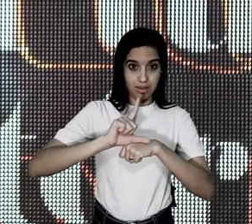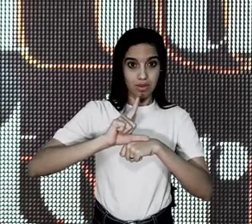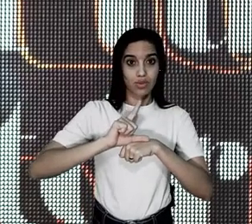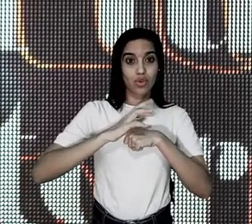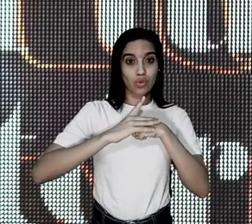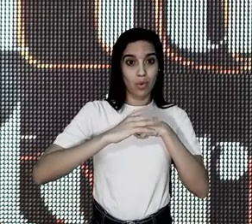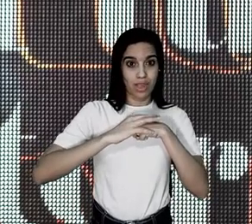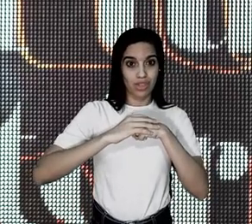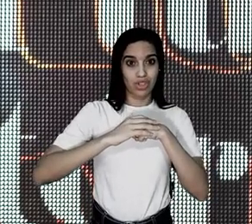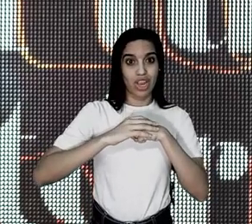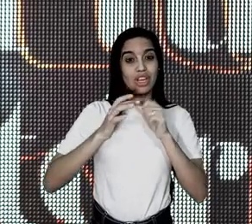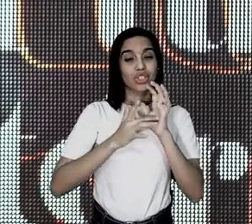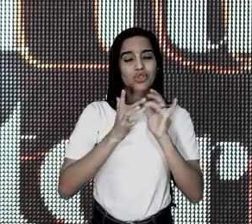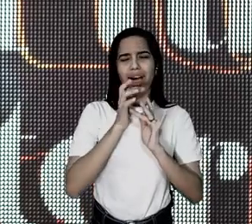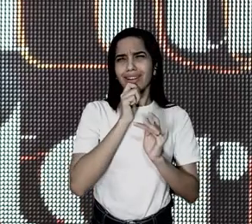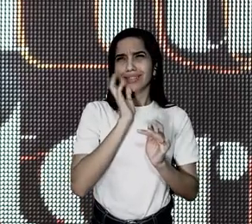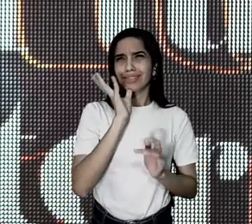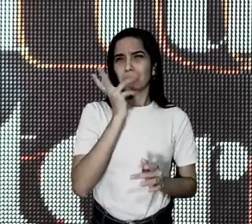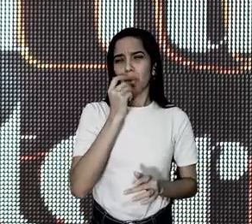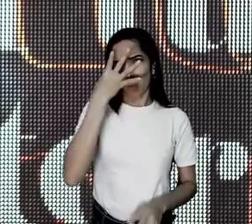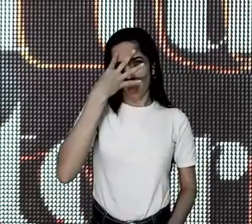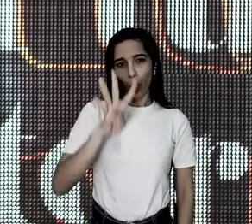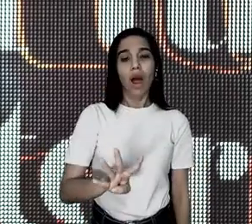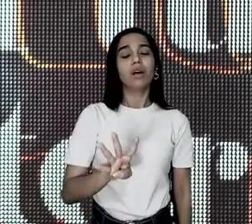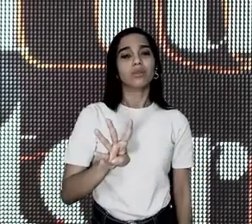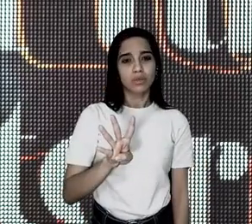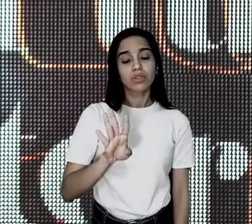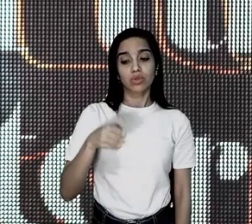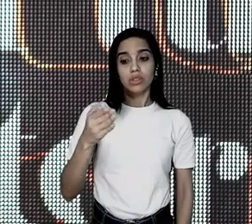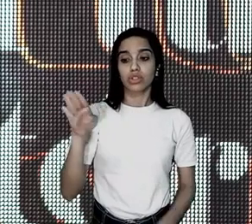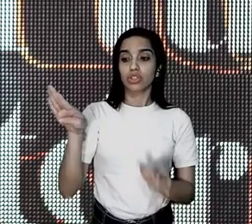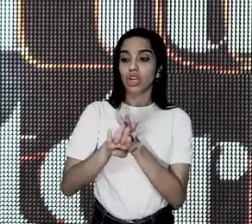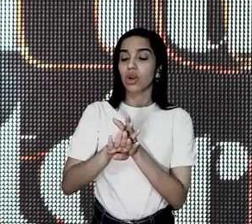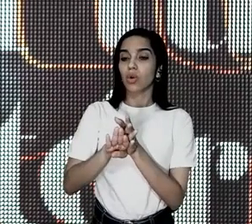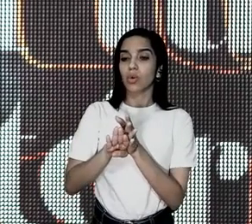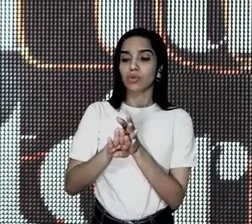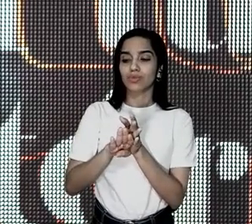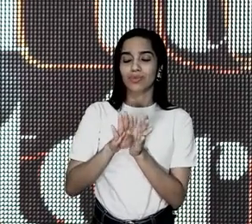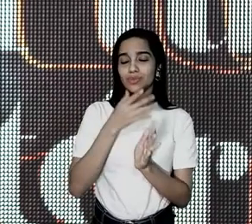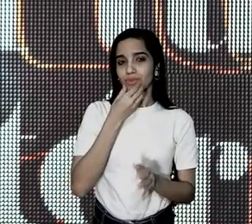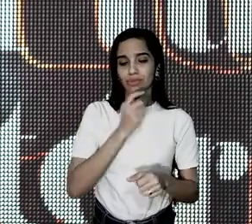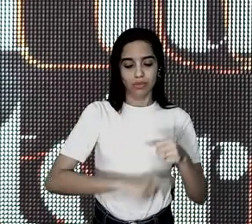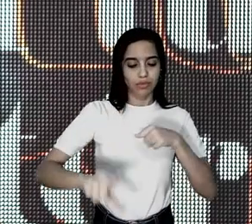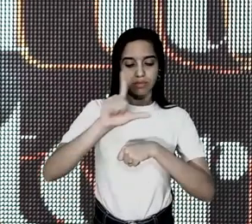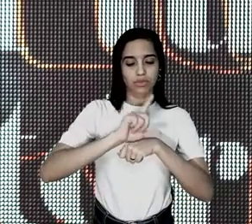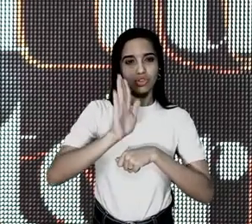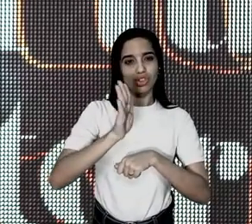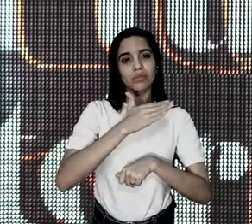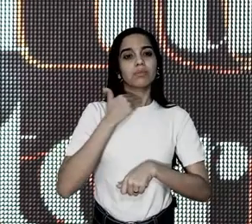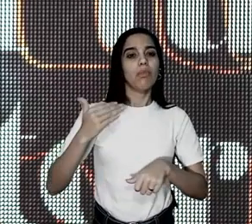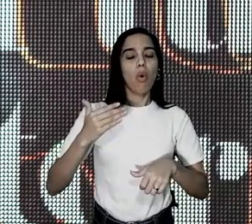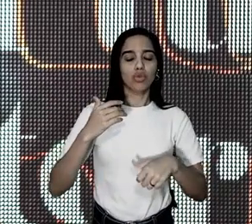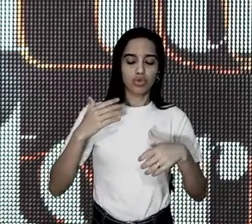ainda se demorou quase 4 dias naquele lugar. Quando ele chega no 4º dia, Lázaro já estava sepultado, Lázaro